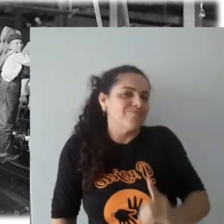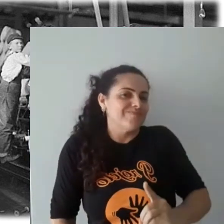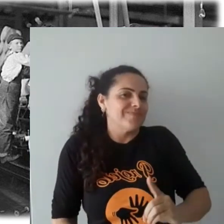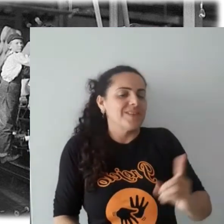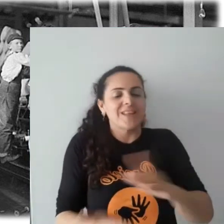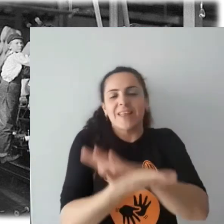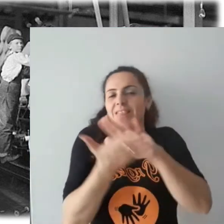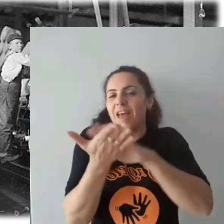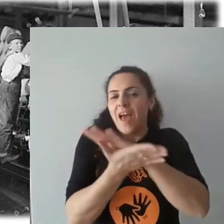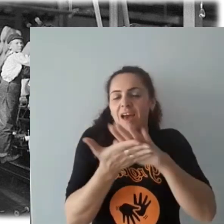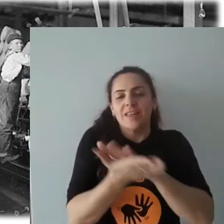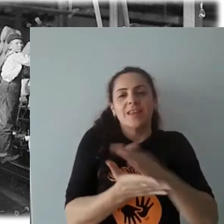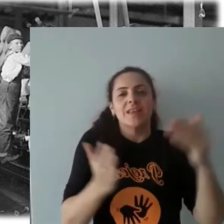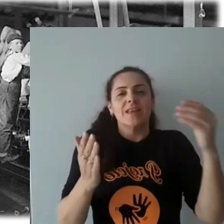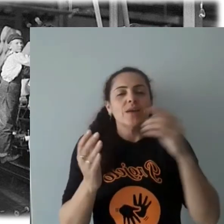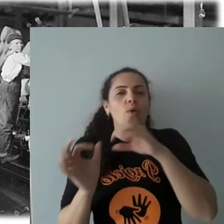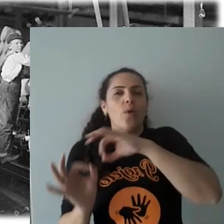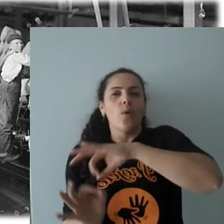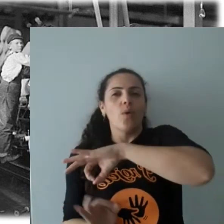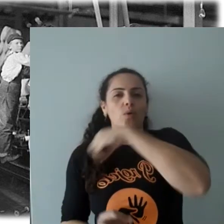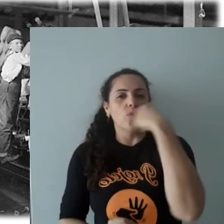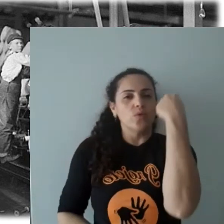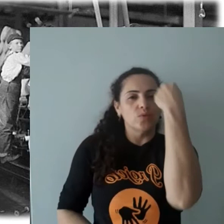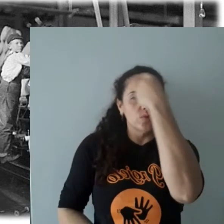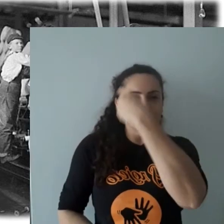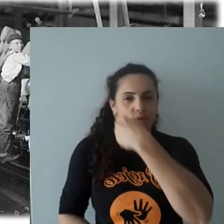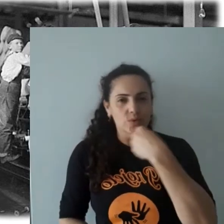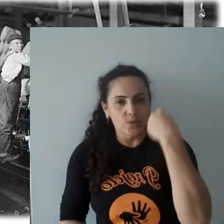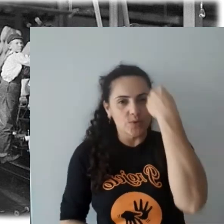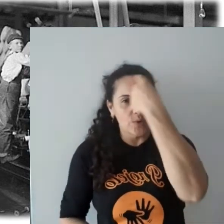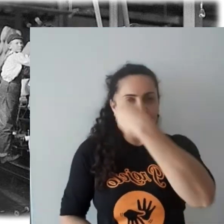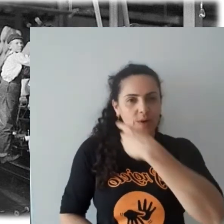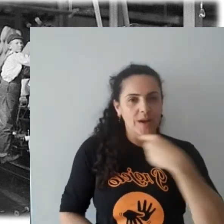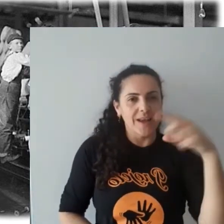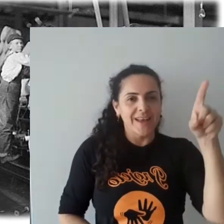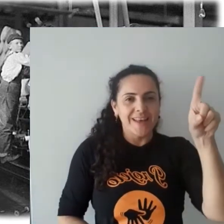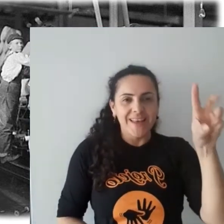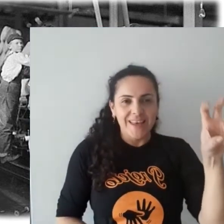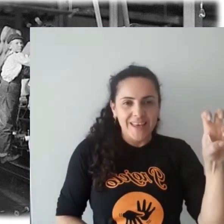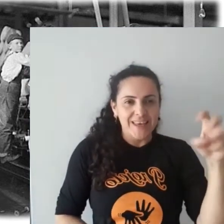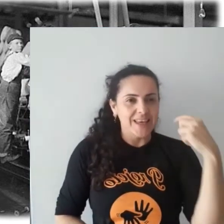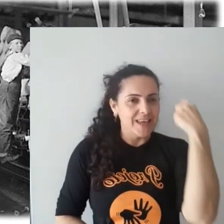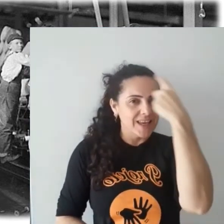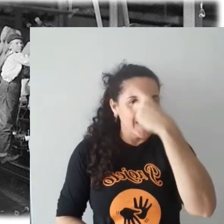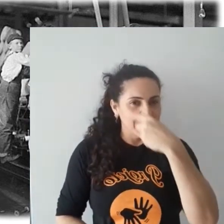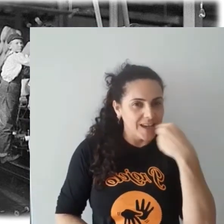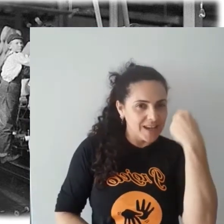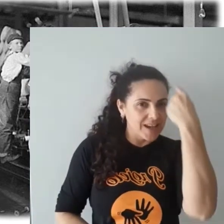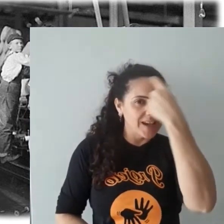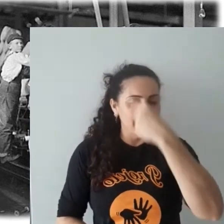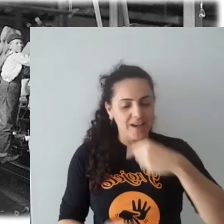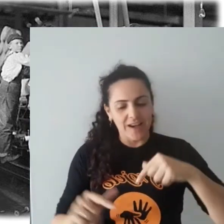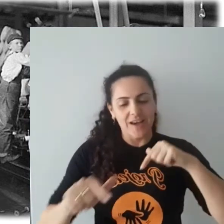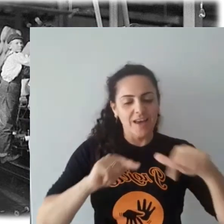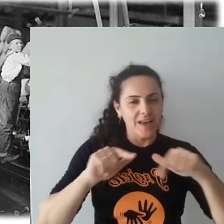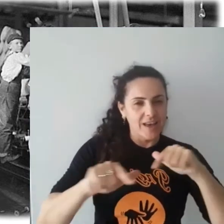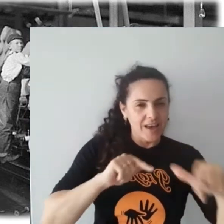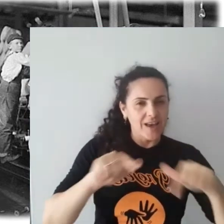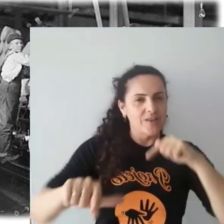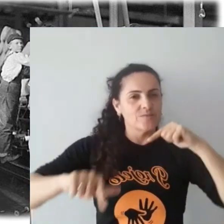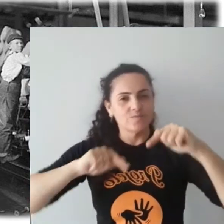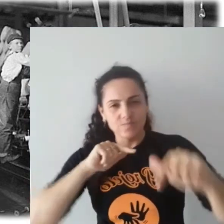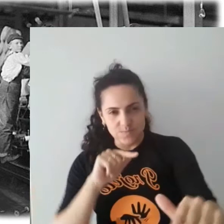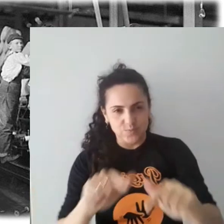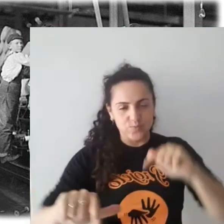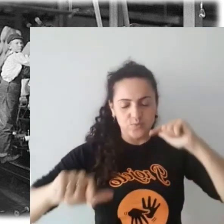tinham dormitórios dentro das indústrias, tá? Para que as pessoas descansassem apenas algumas horas e continuassem a trabalhar. Então,